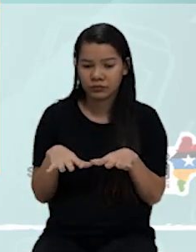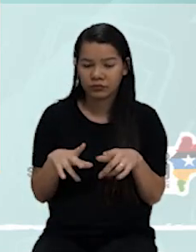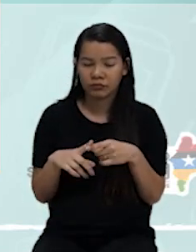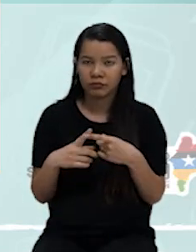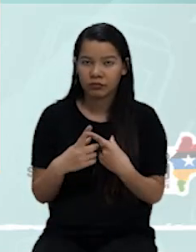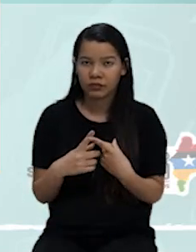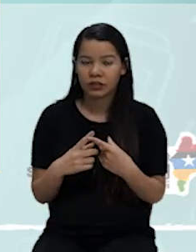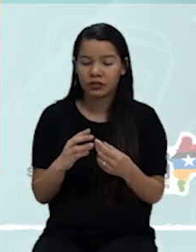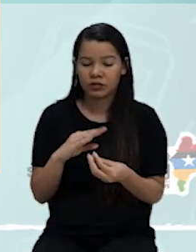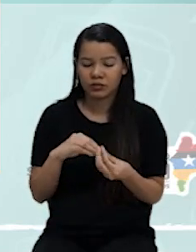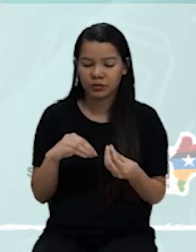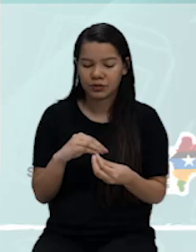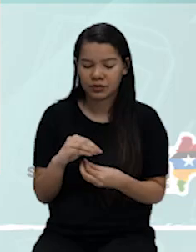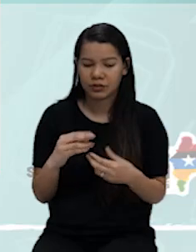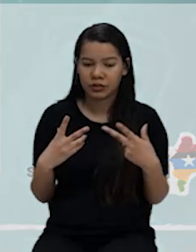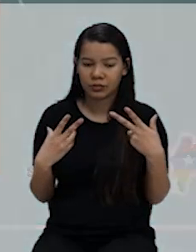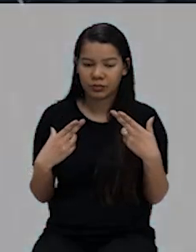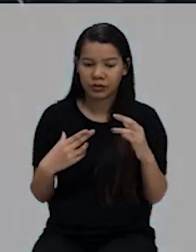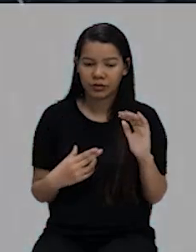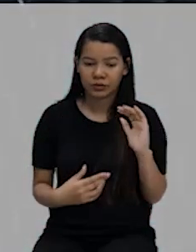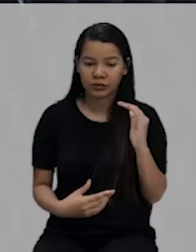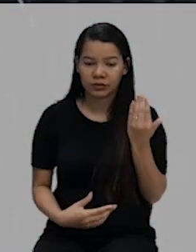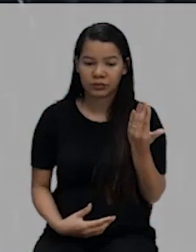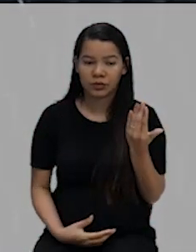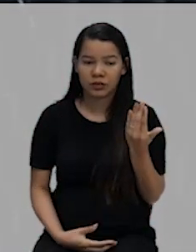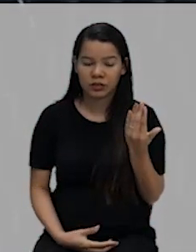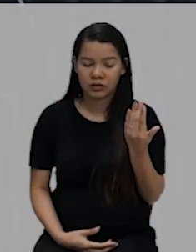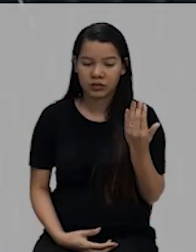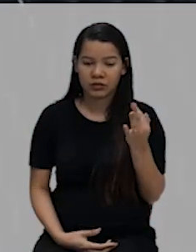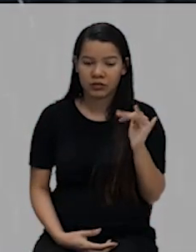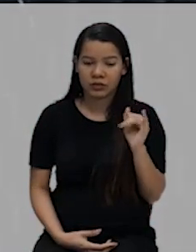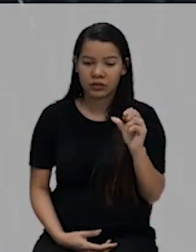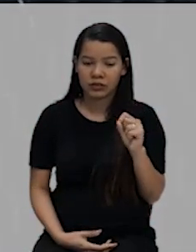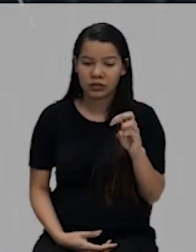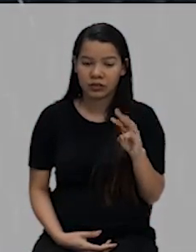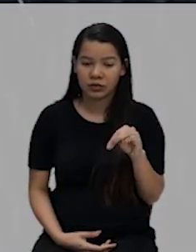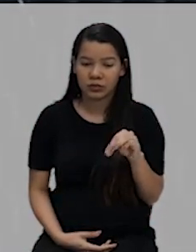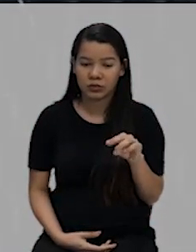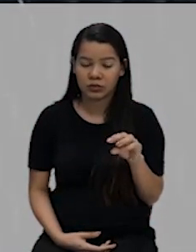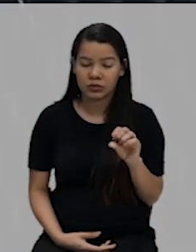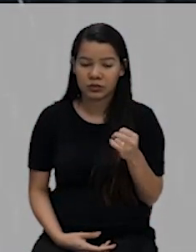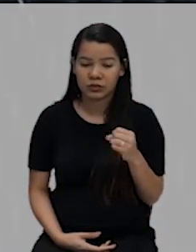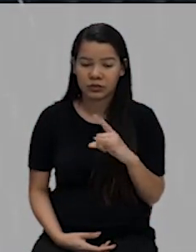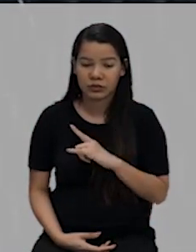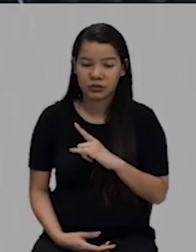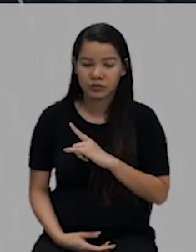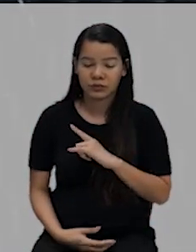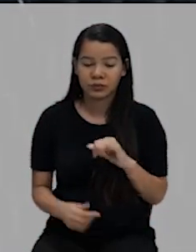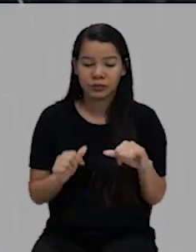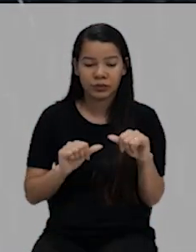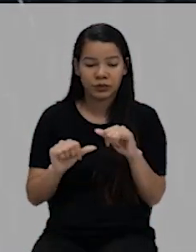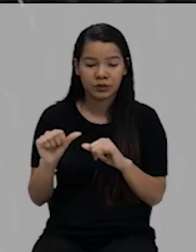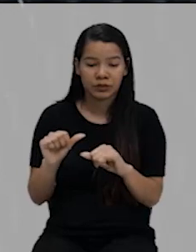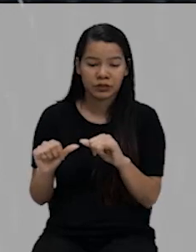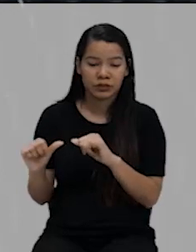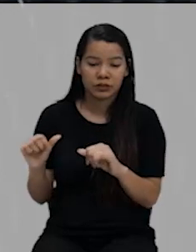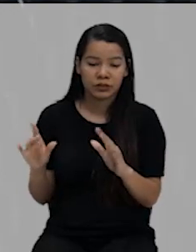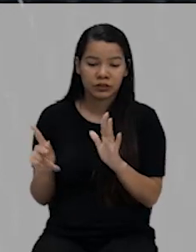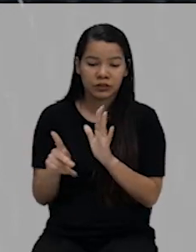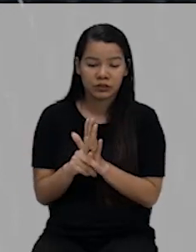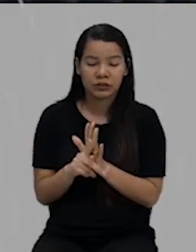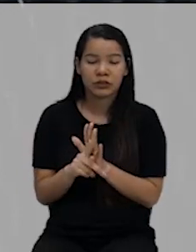depois. Fenômeno físico. Se houve mudança na intimidade da matéria, então estamos diante